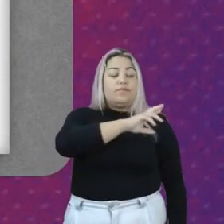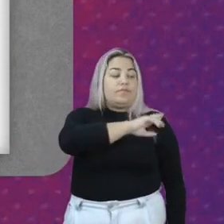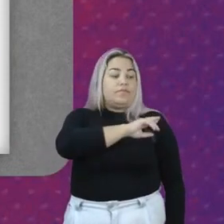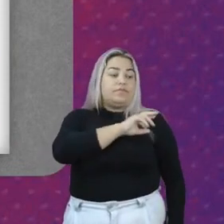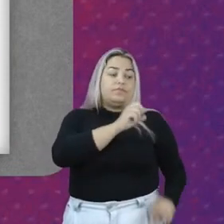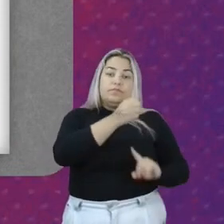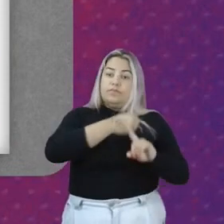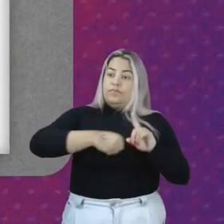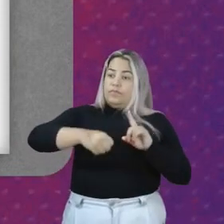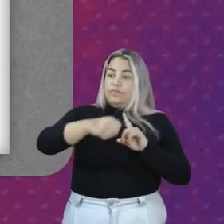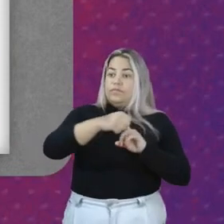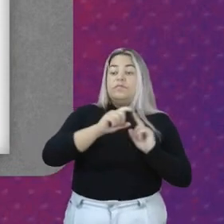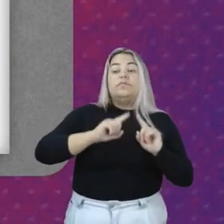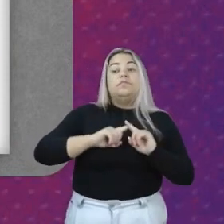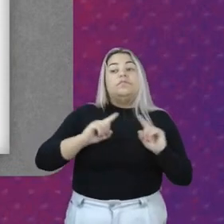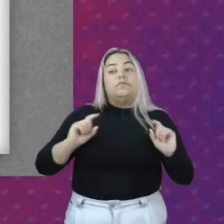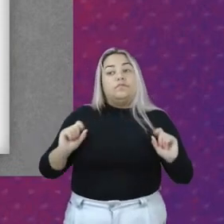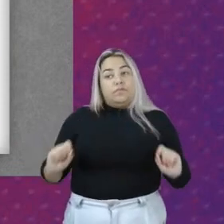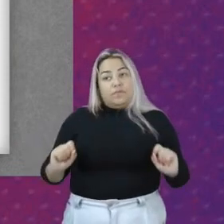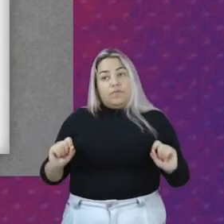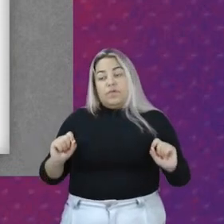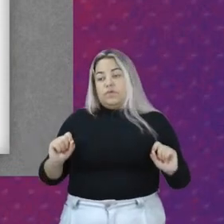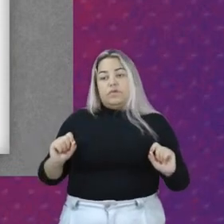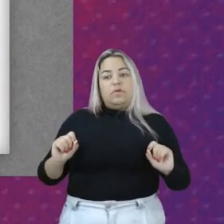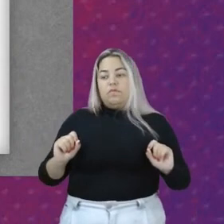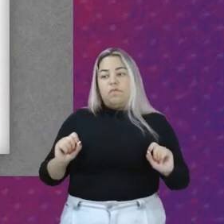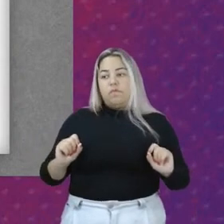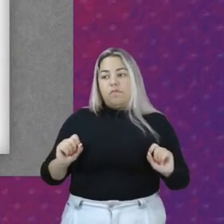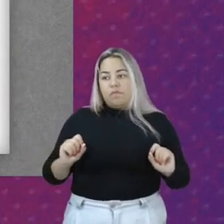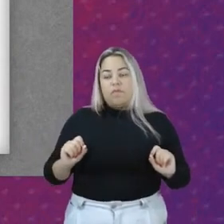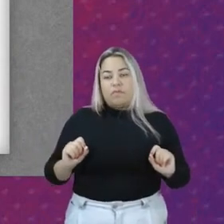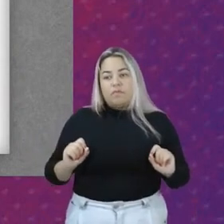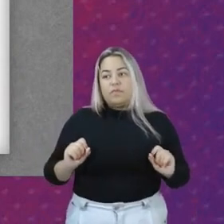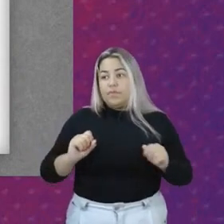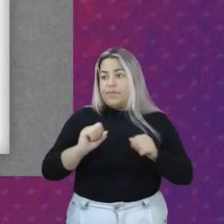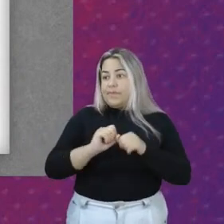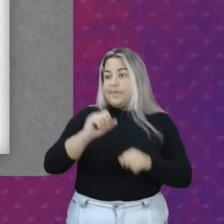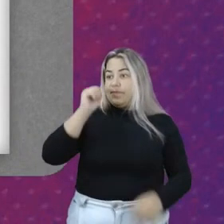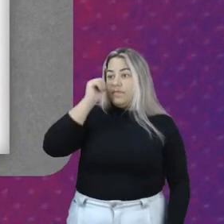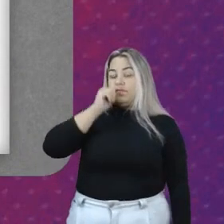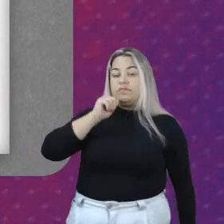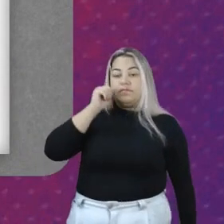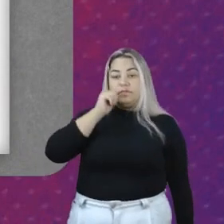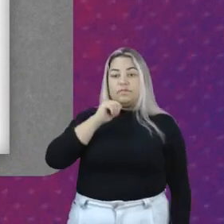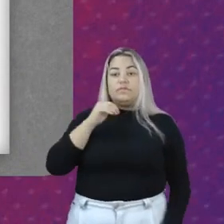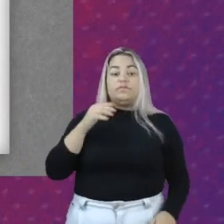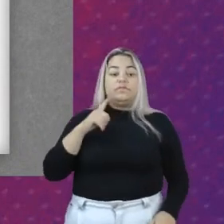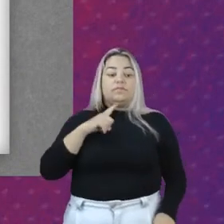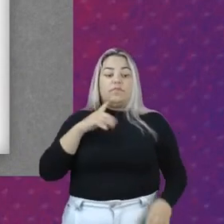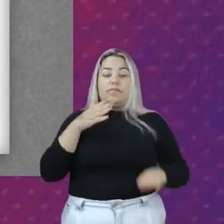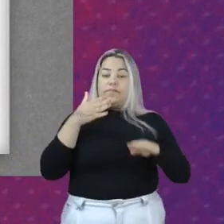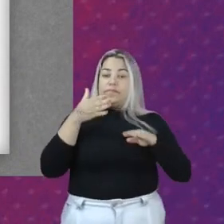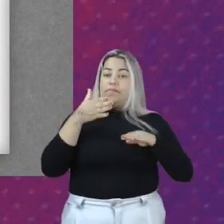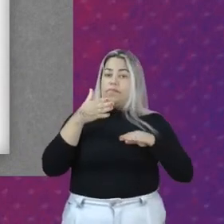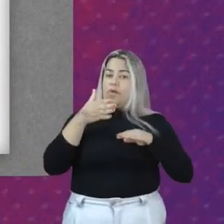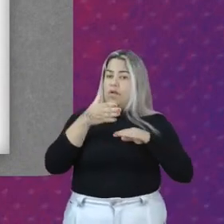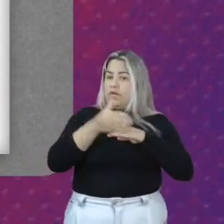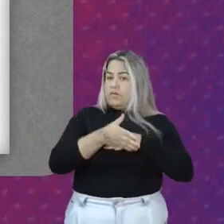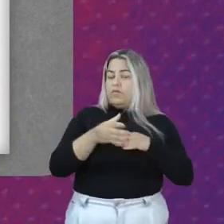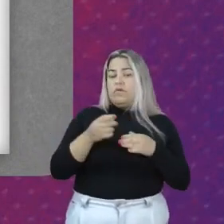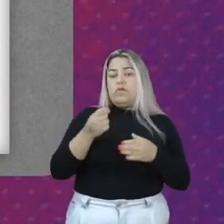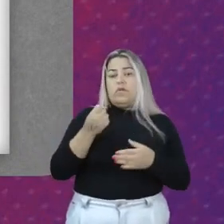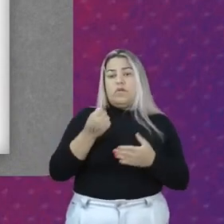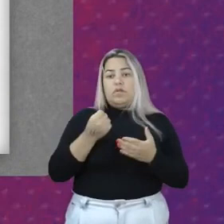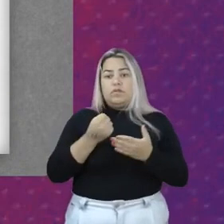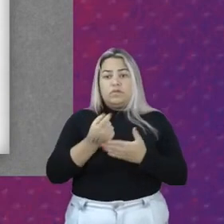conjugal. Mas isso não era à toa, né? Isso é de uma forma que faz com que a mulher ela não tenha acesso a documentos, contas,